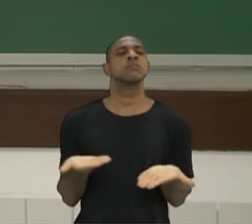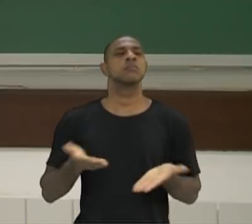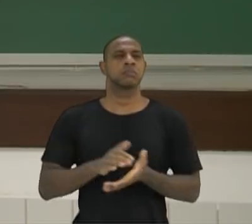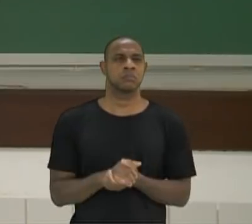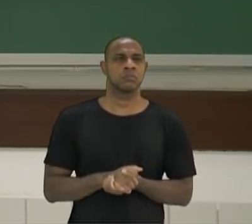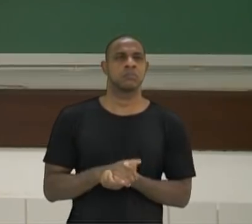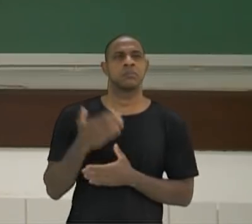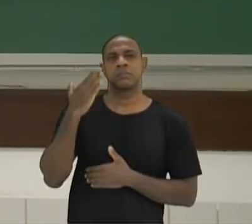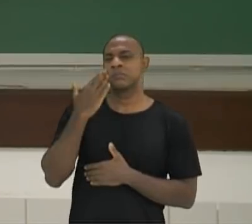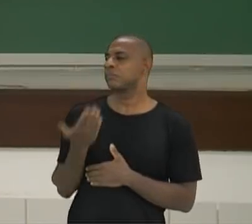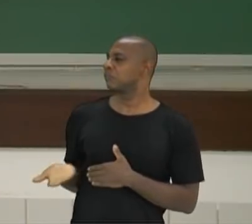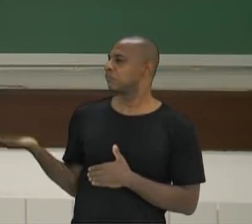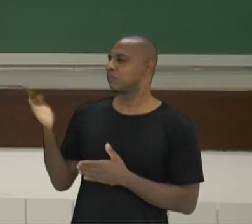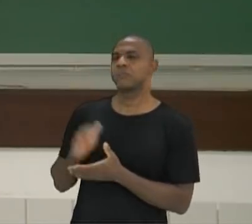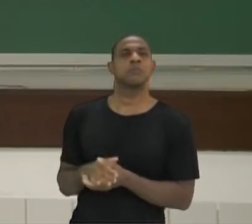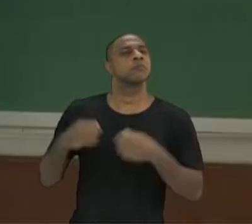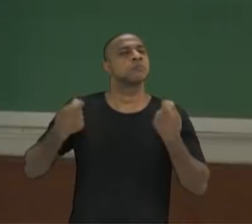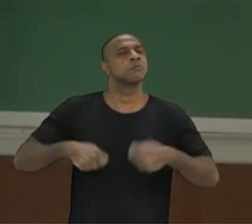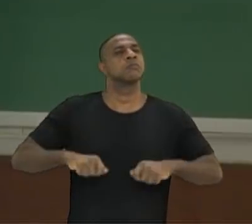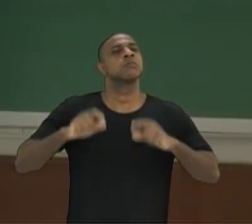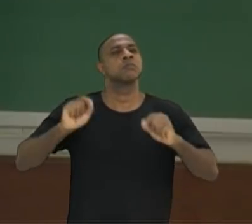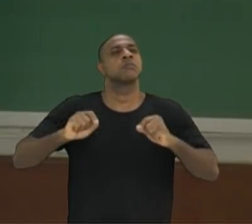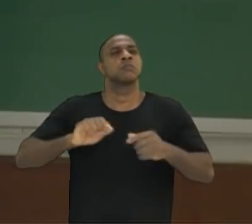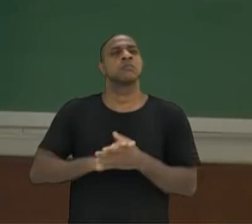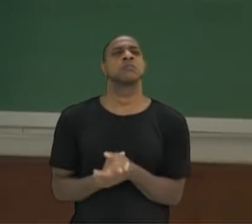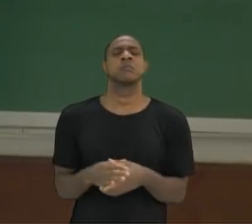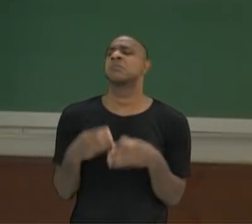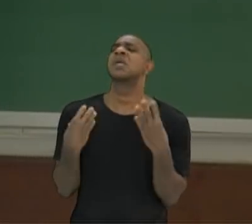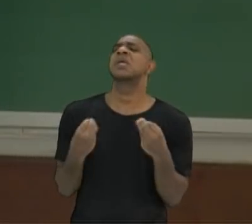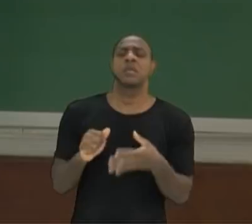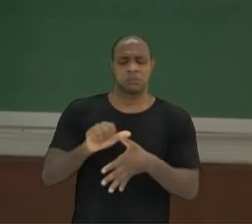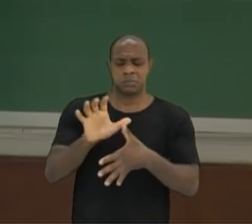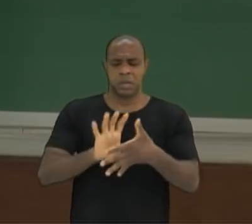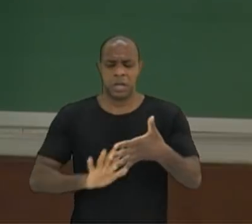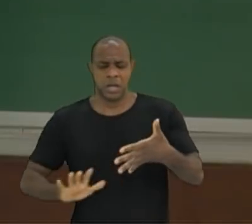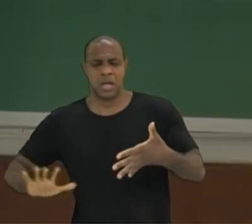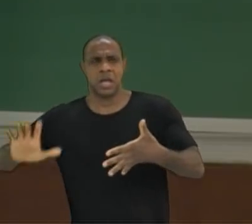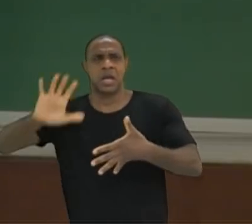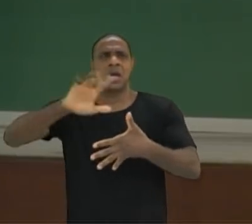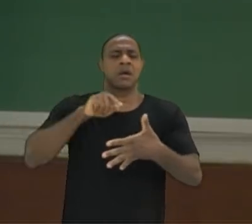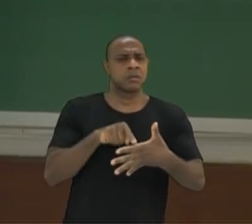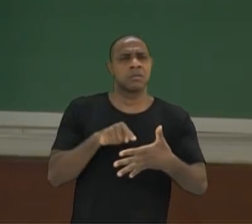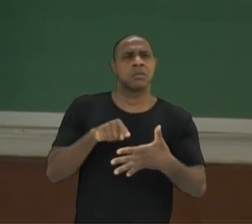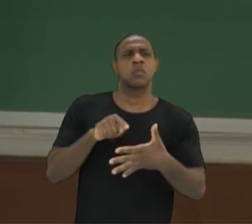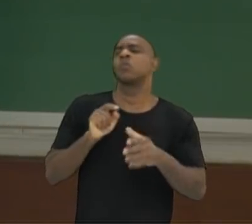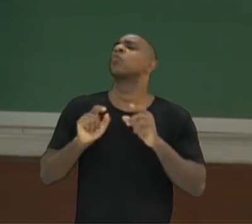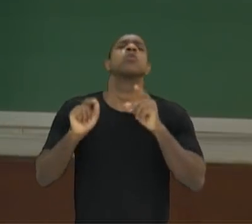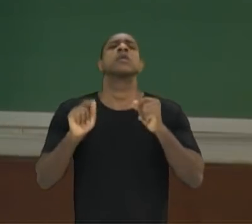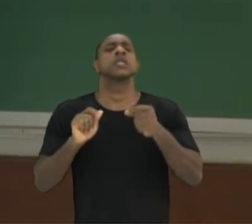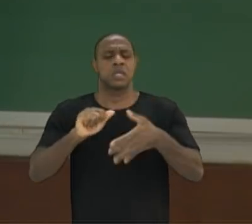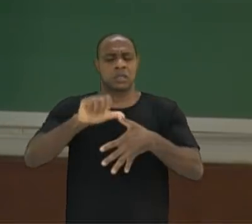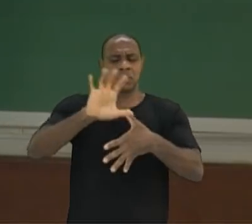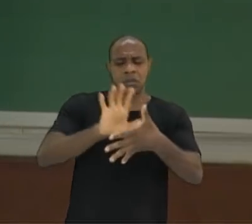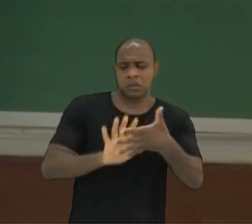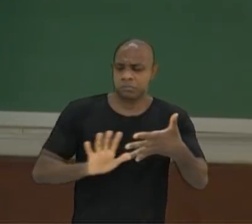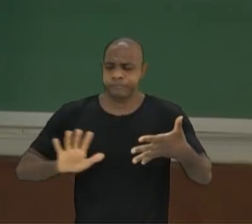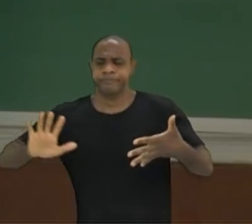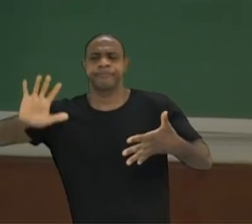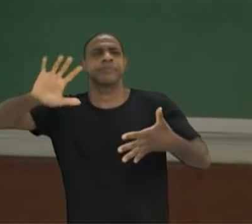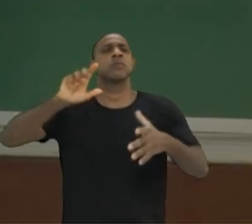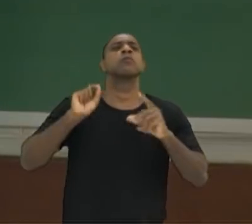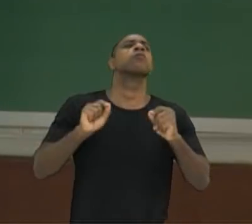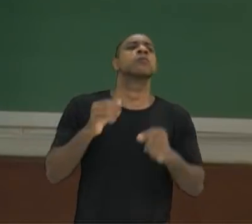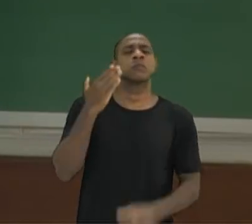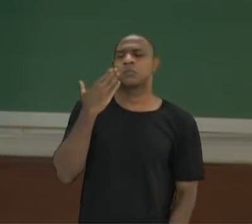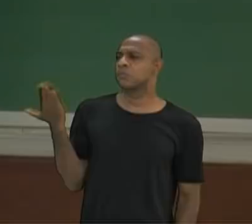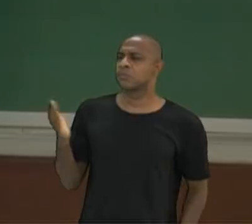hoje. Bom, primeiro nós precisamos saber para que serve a cartografia, ou melhor, o que é a cartografia. Veja,